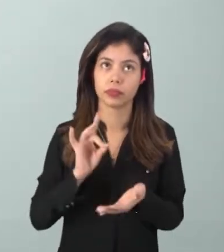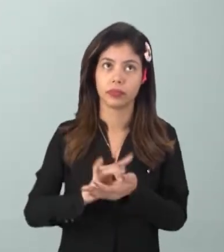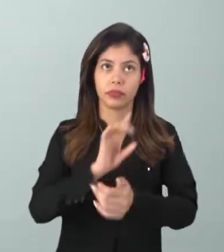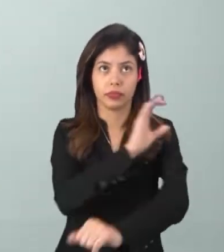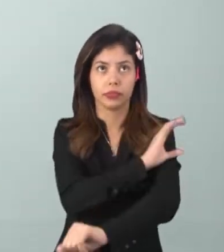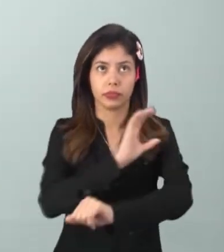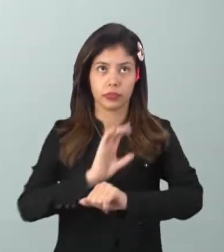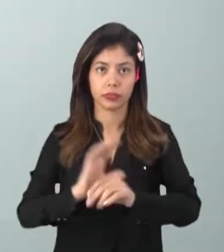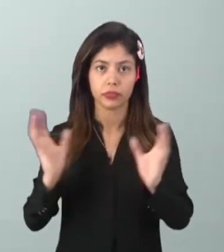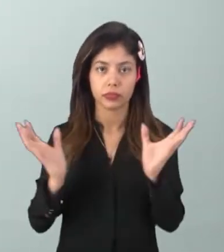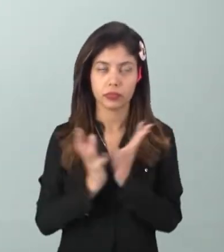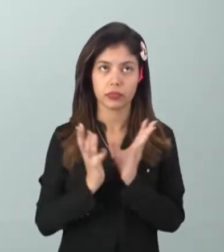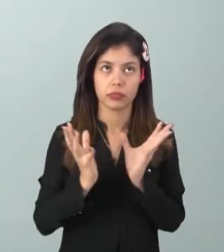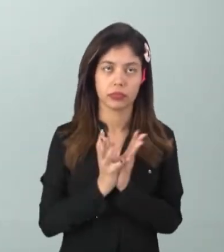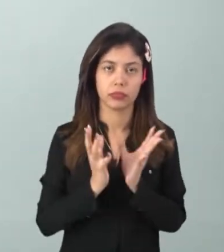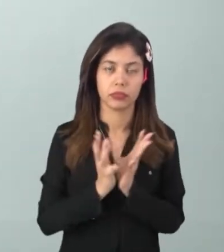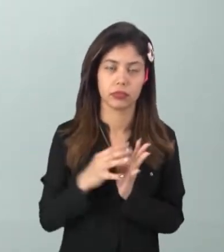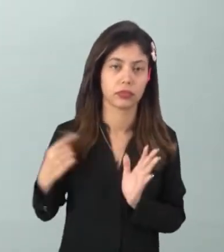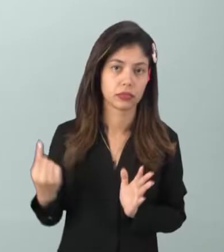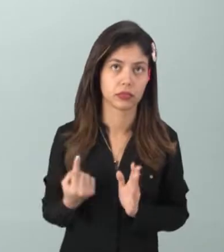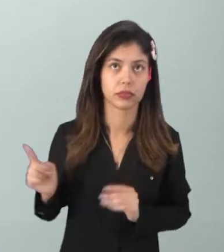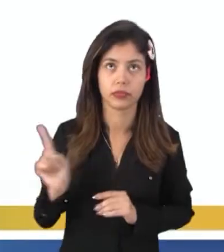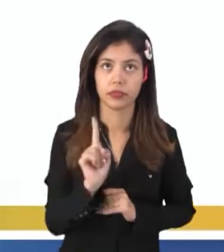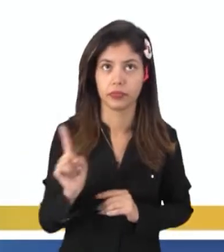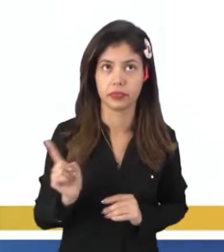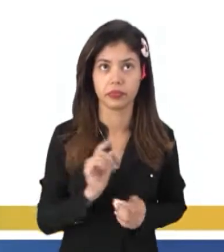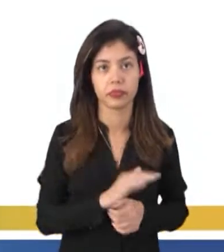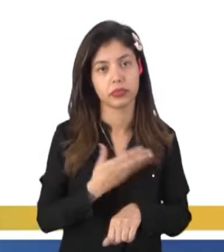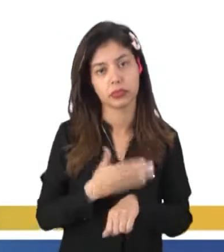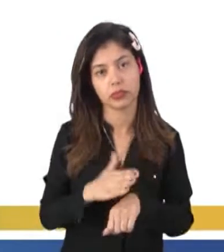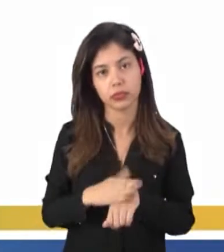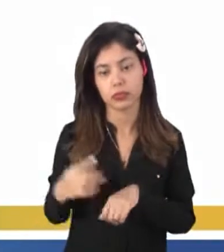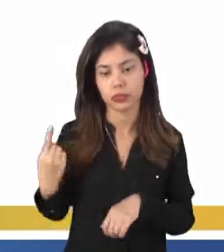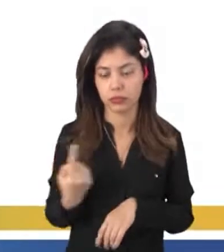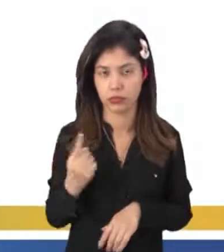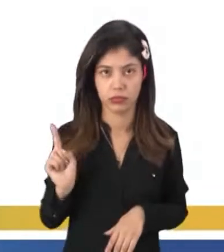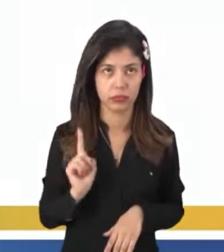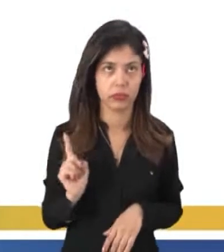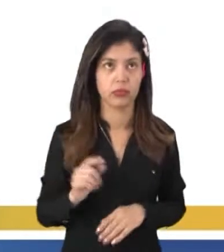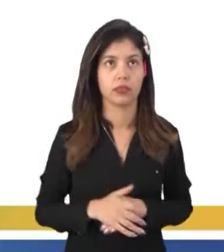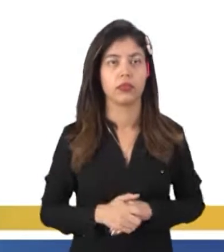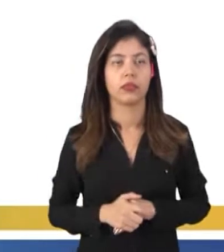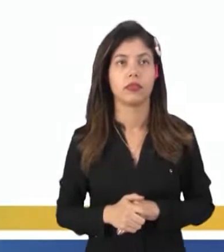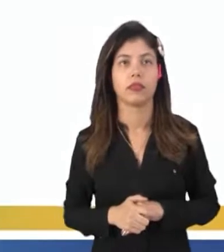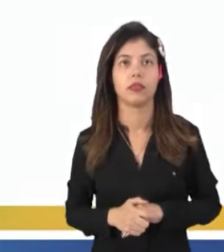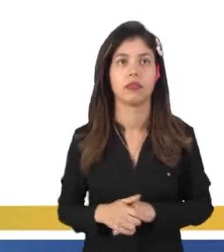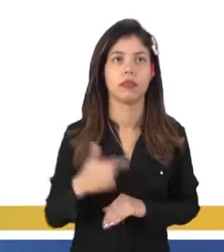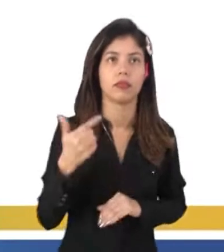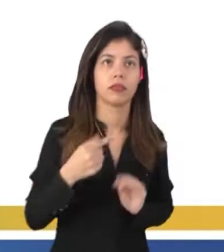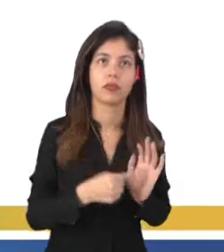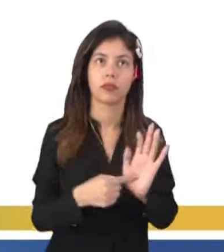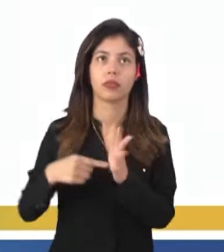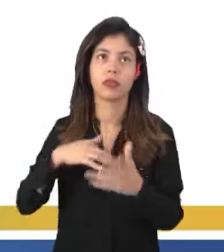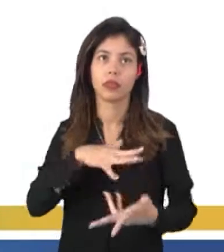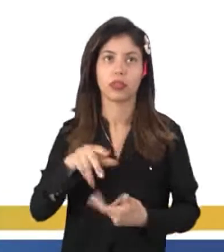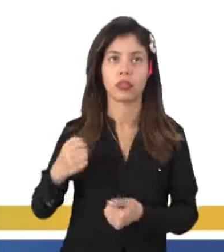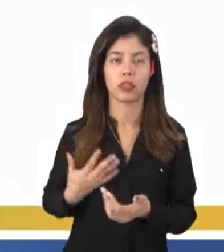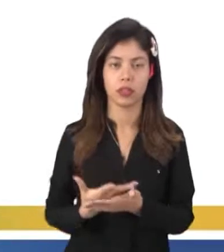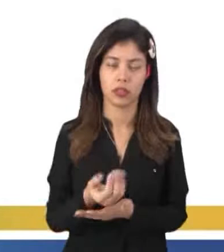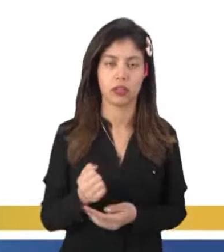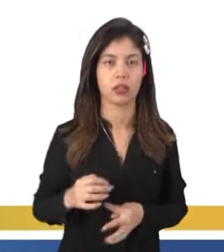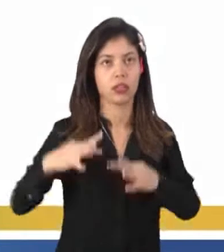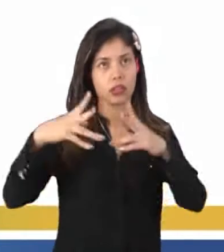de construção coletiva, ela não é individual, ninguém pratica religião sozinho, né? No item 2, representação do mundo buscando